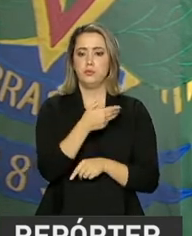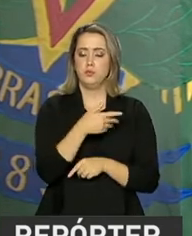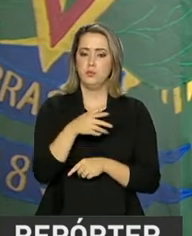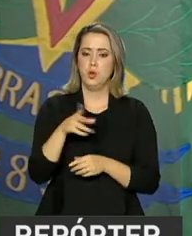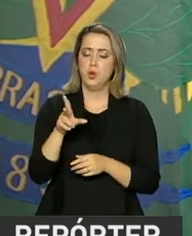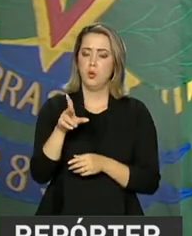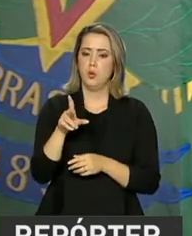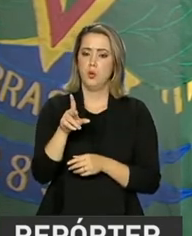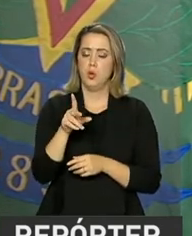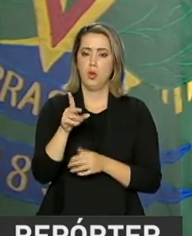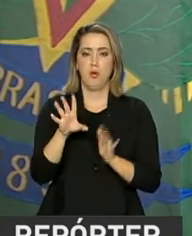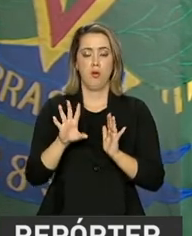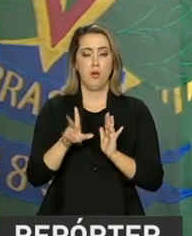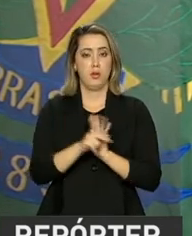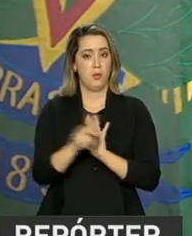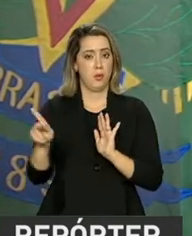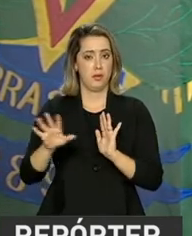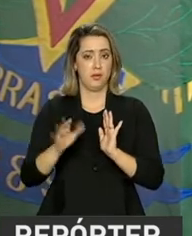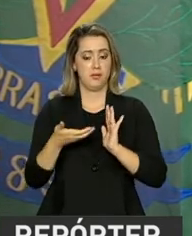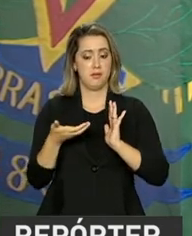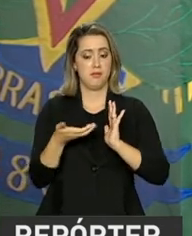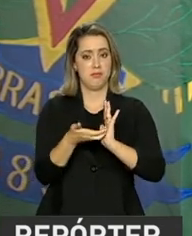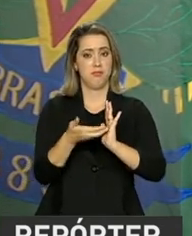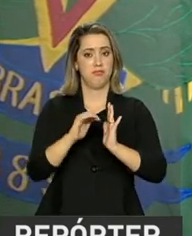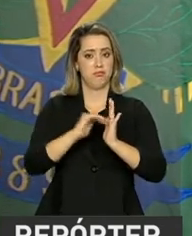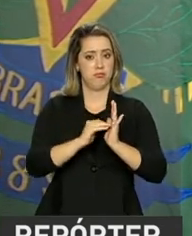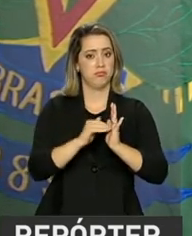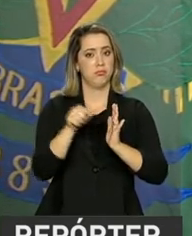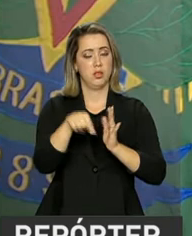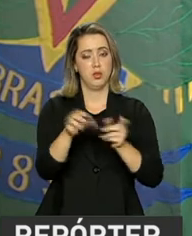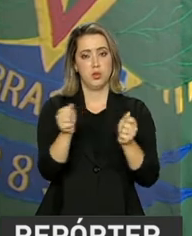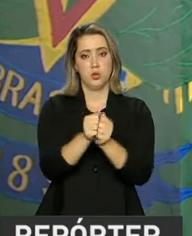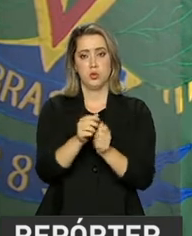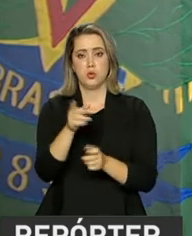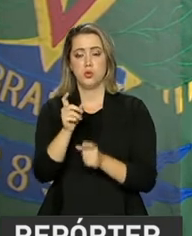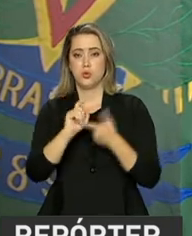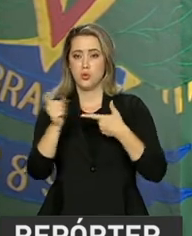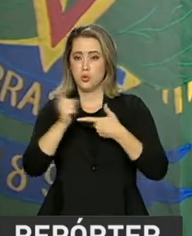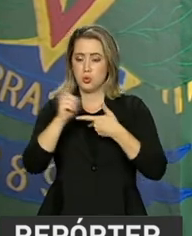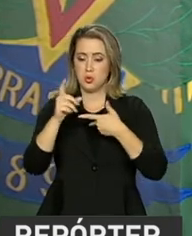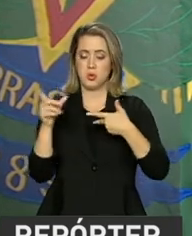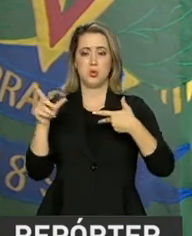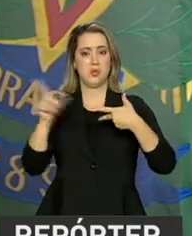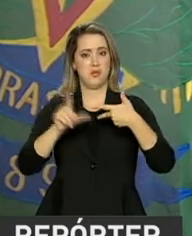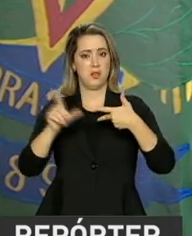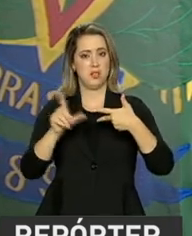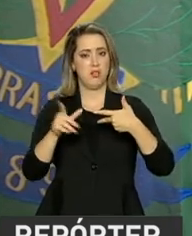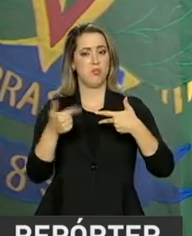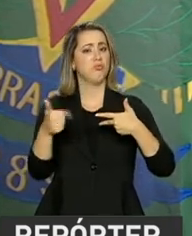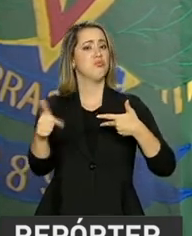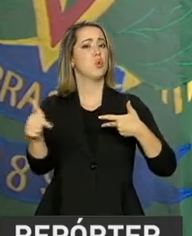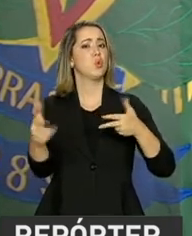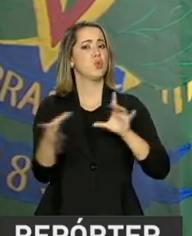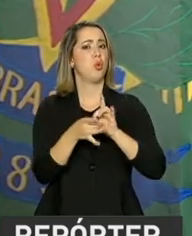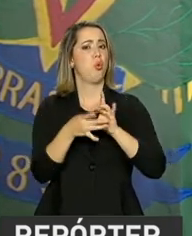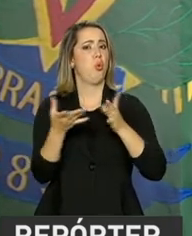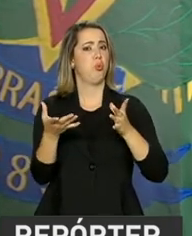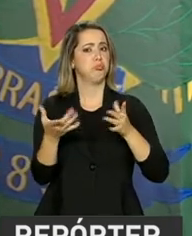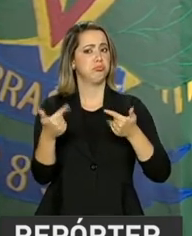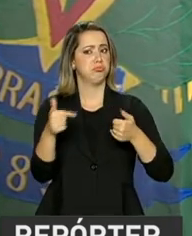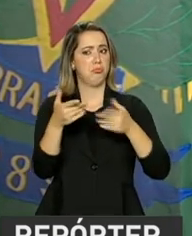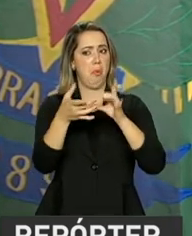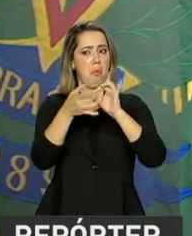entre o executivo eo legislativo faltava pacificar o